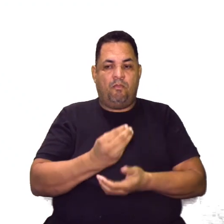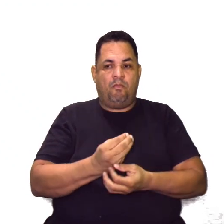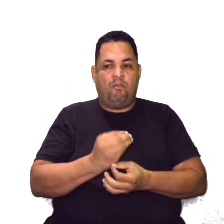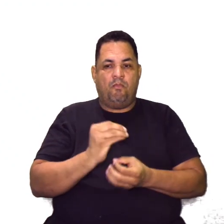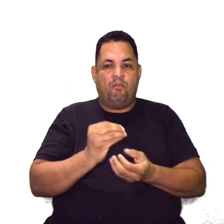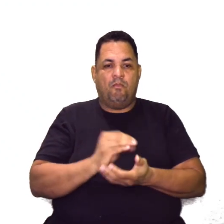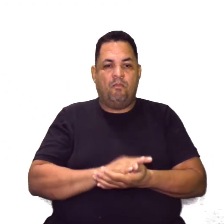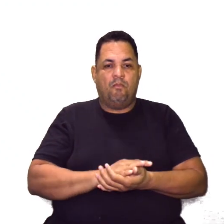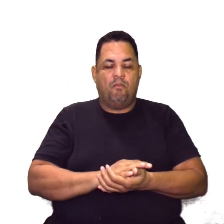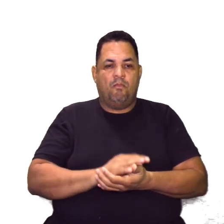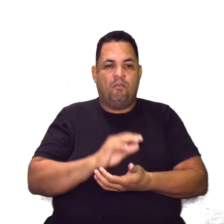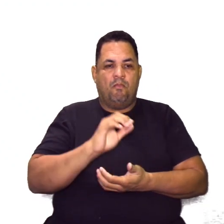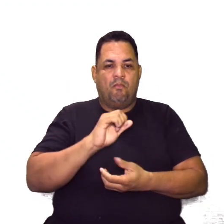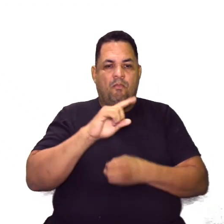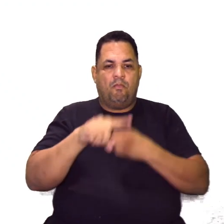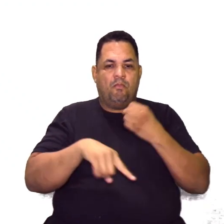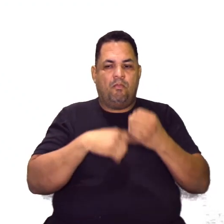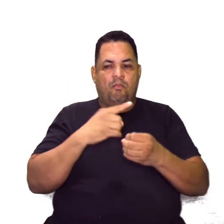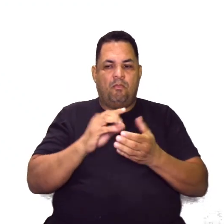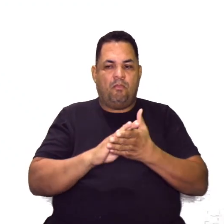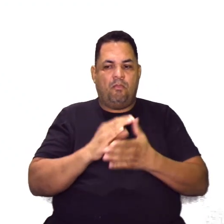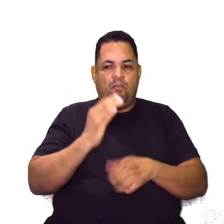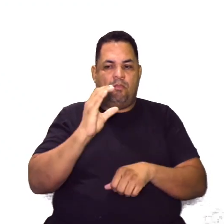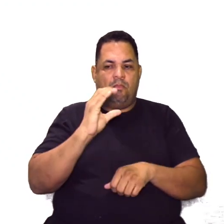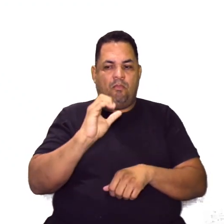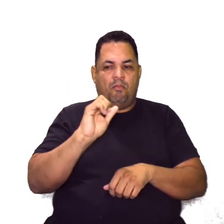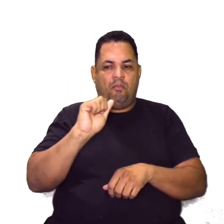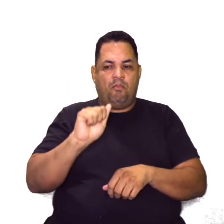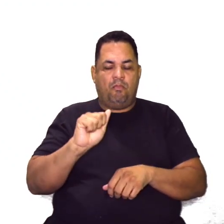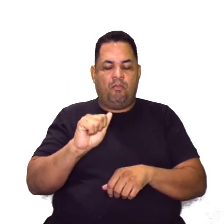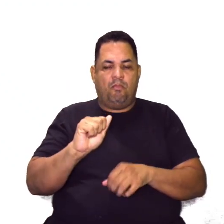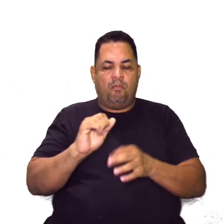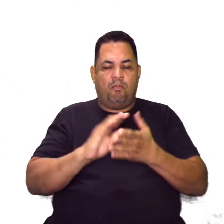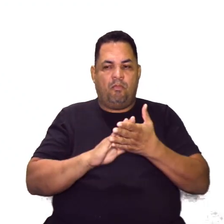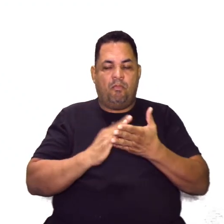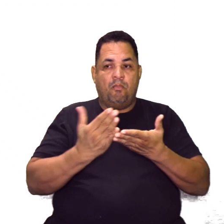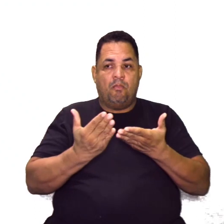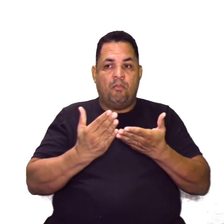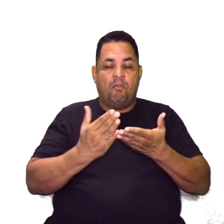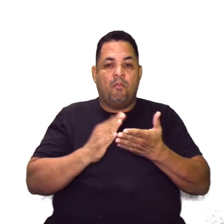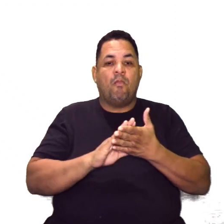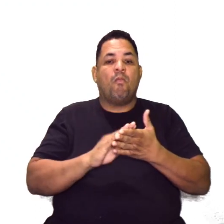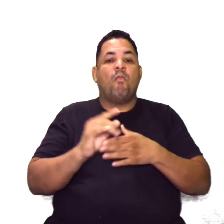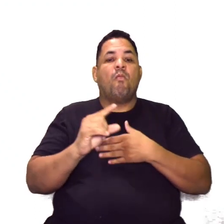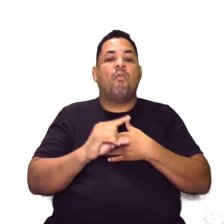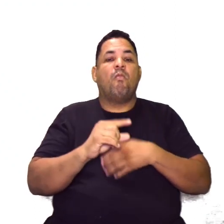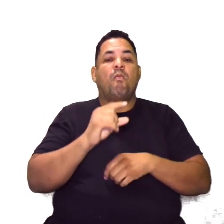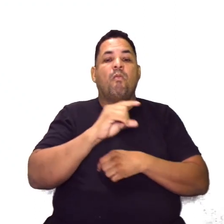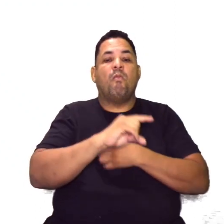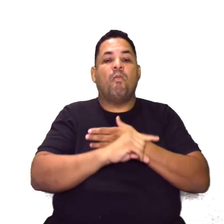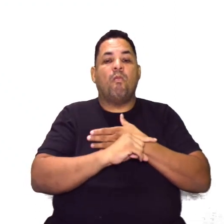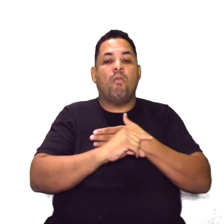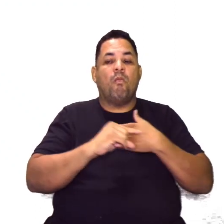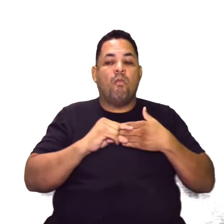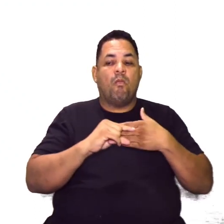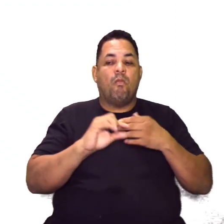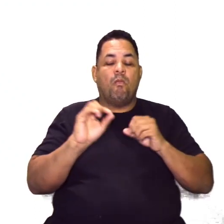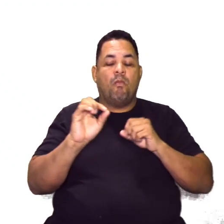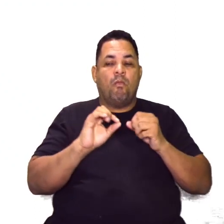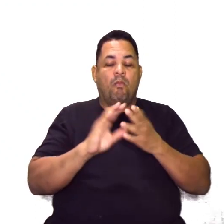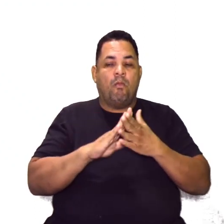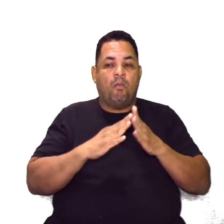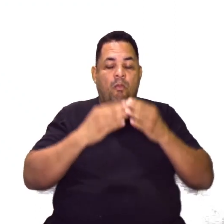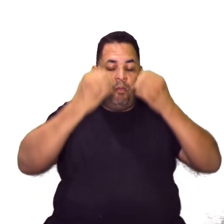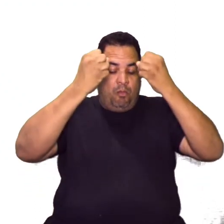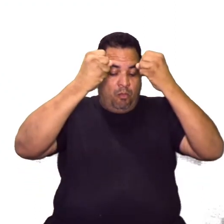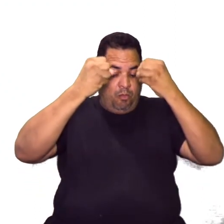é o átomo de carbono. Tá joia? Então, praticamente o autor, ele mencionou,